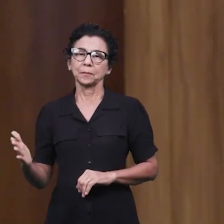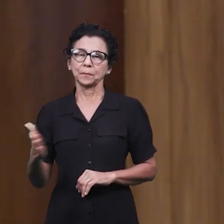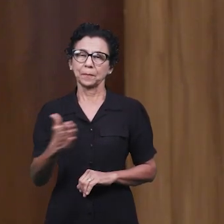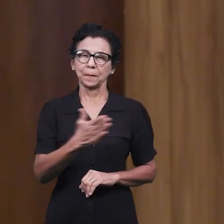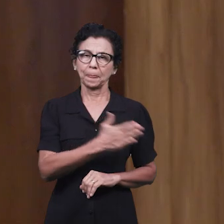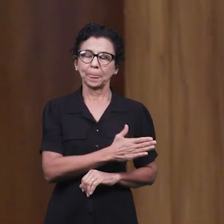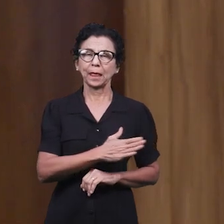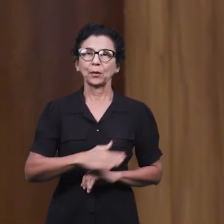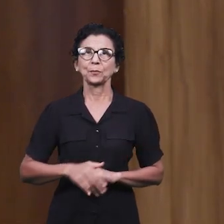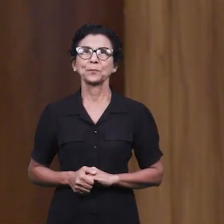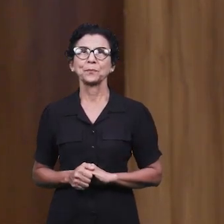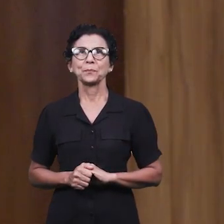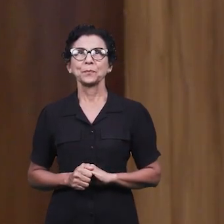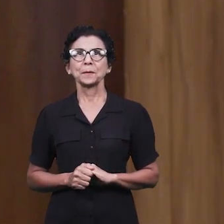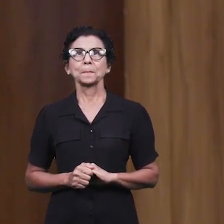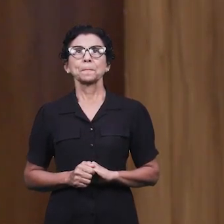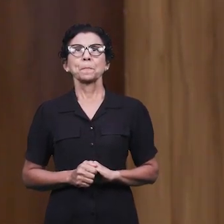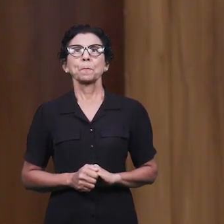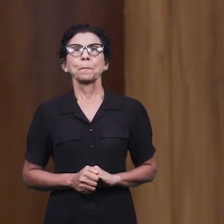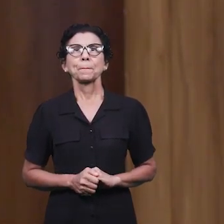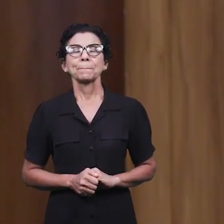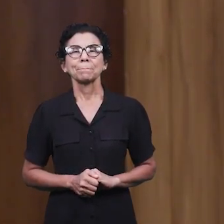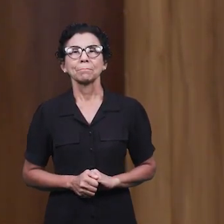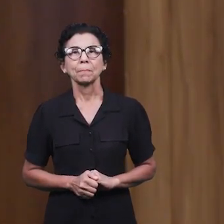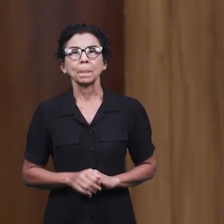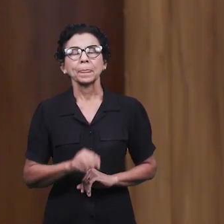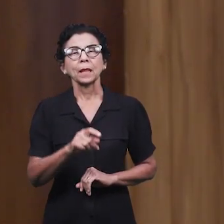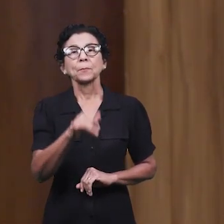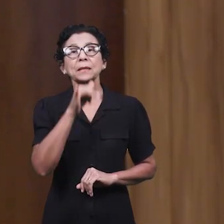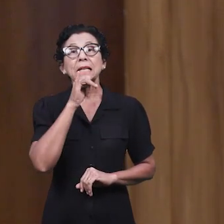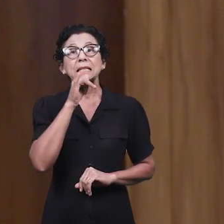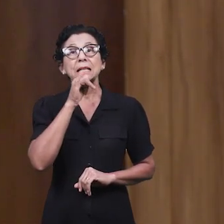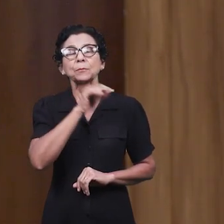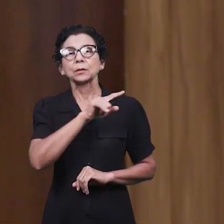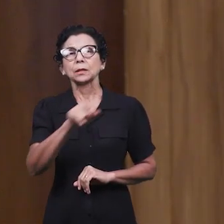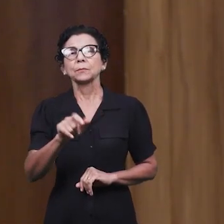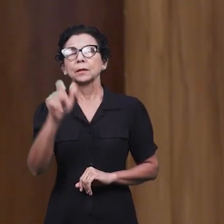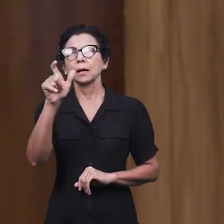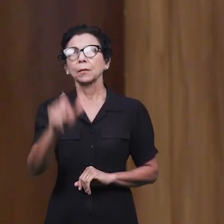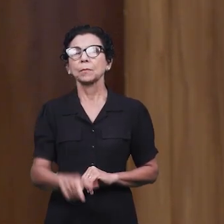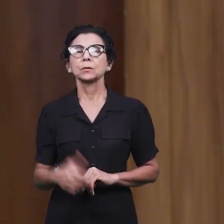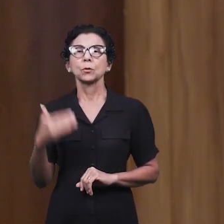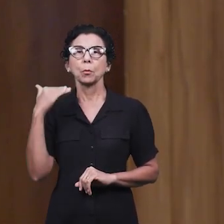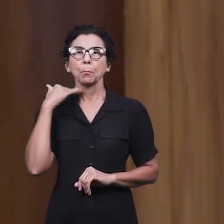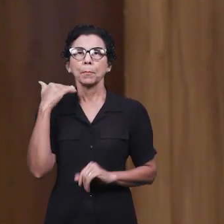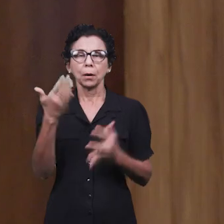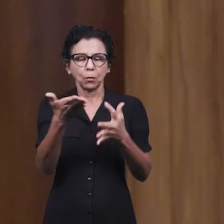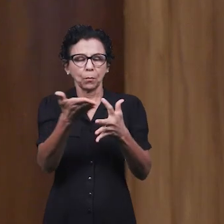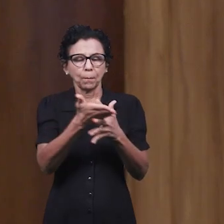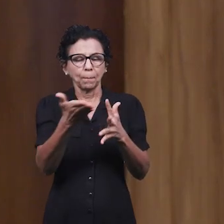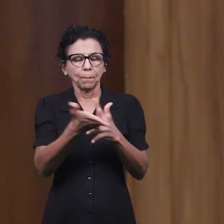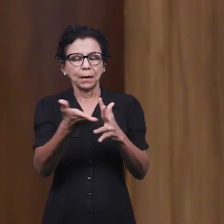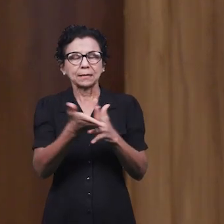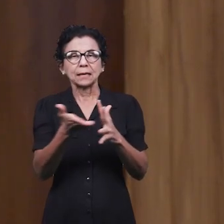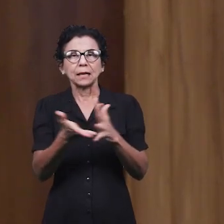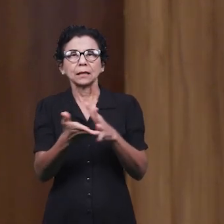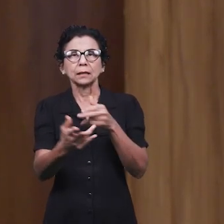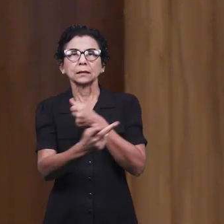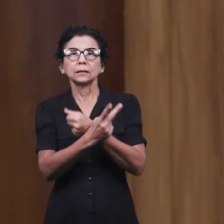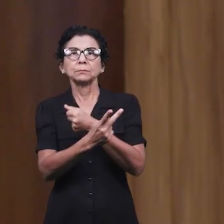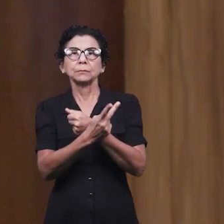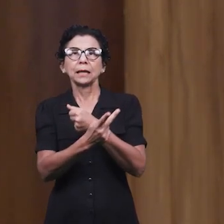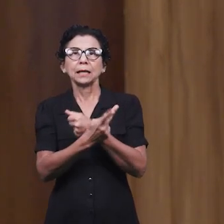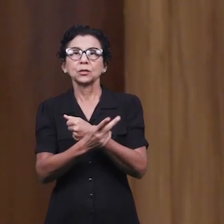área tributária e entrando também na área civil, por exemplo, a pessoa tem um financiamento e ela descobre que ela tem aquela doença grave, ela é